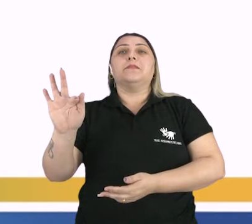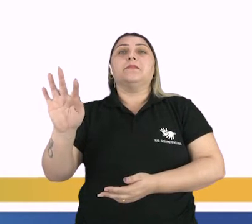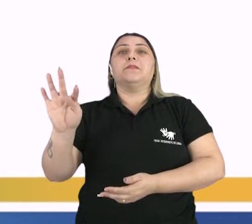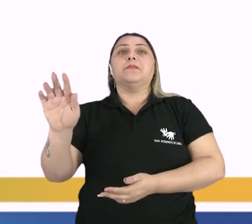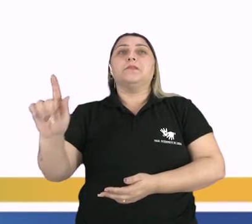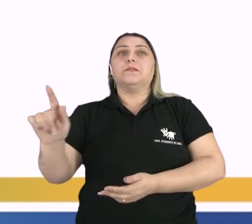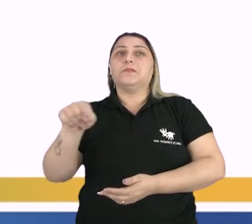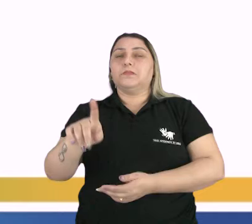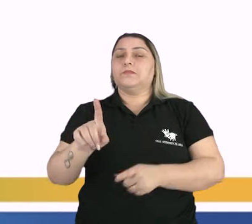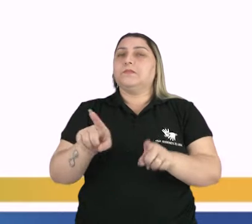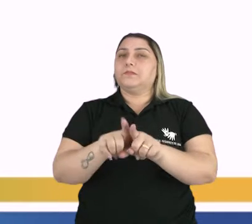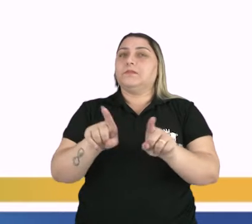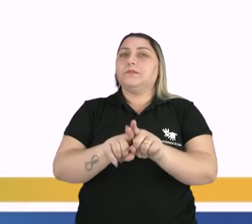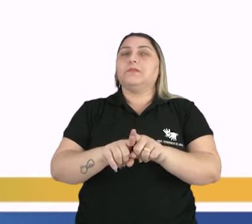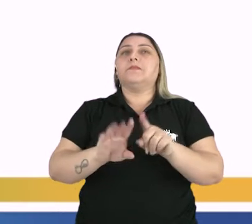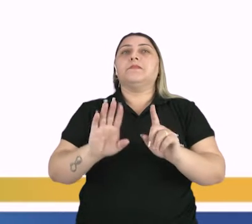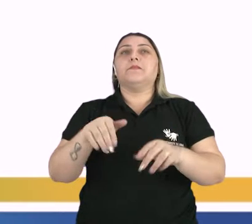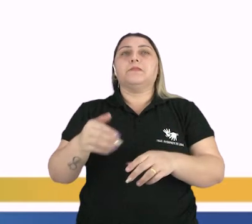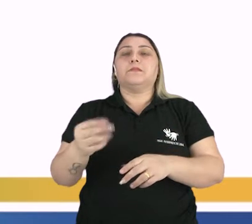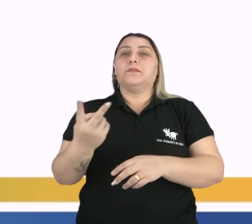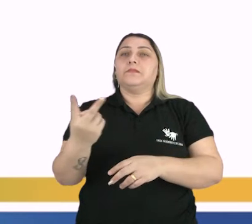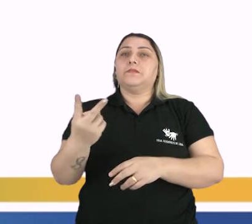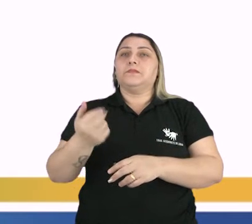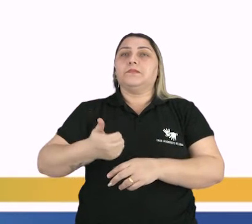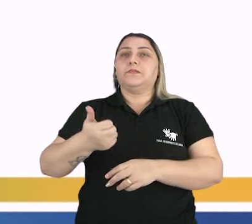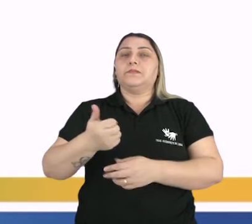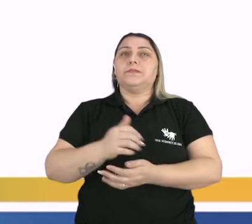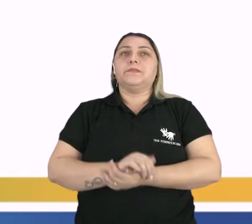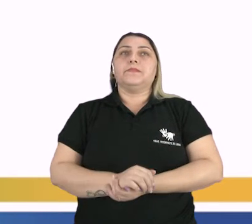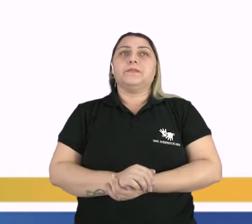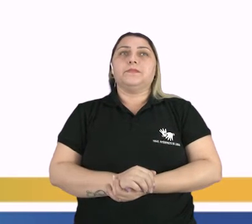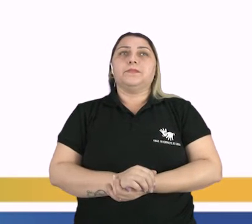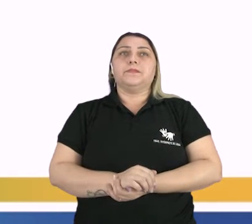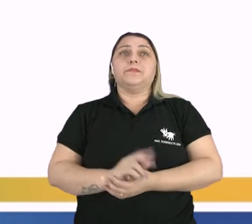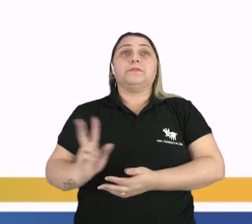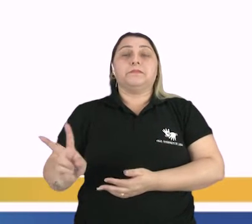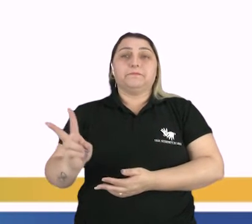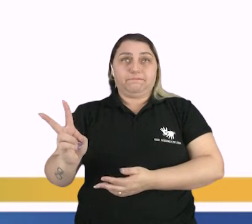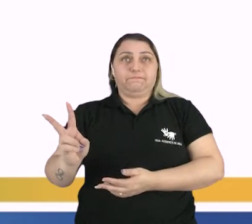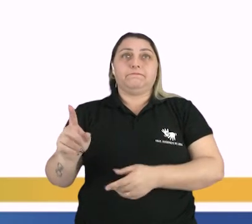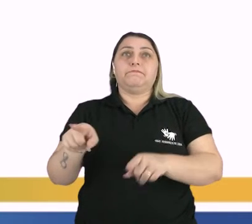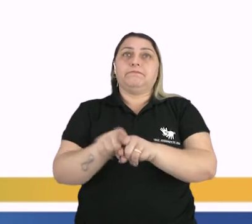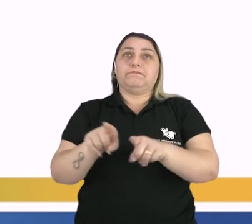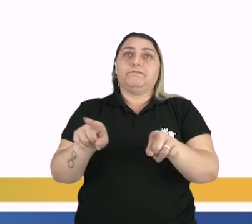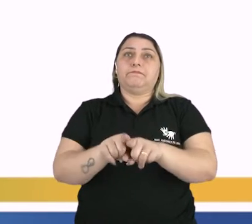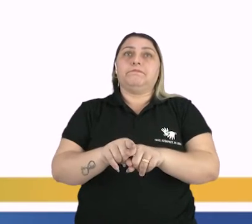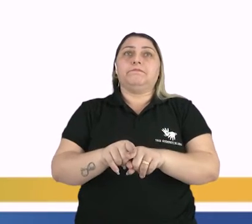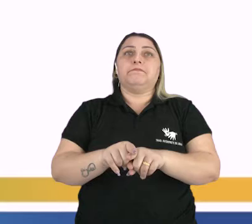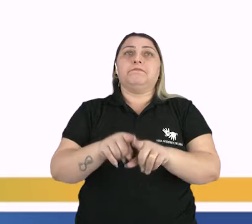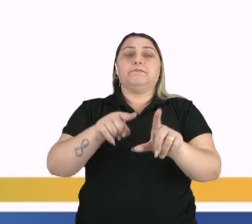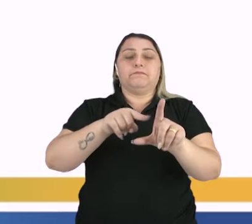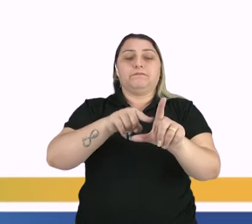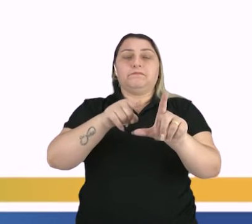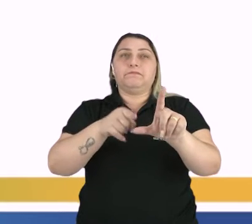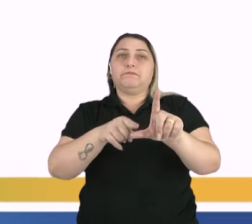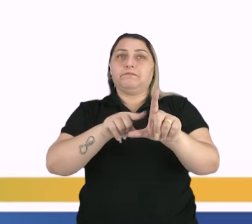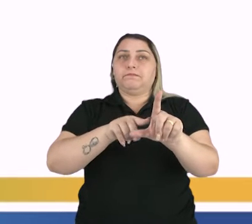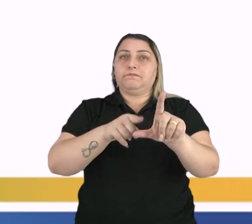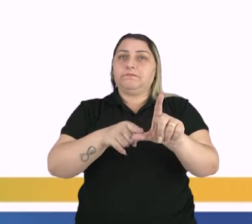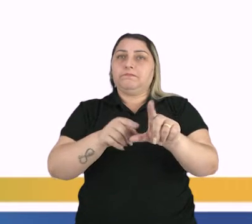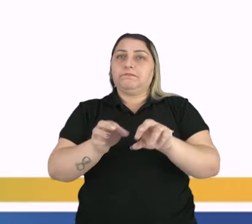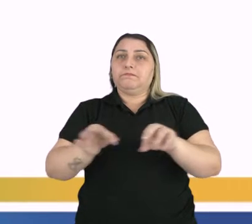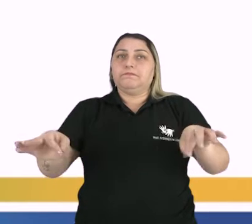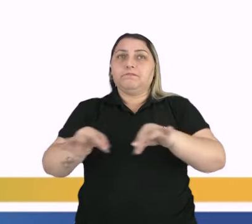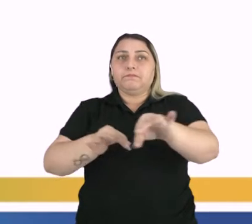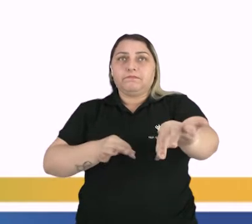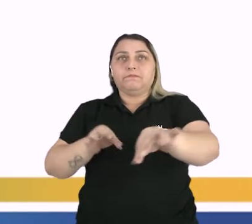noção decorrente dessas duas primeiras. Também é bom você ter bem em mente, como pré-requisito, as medidas dos